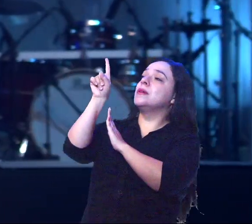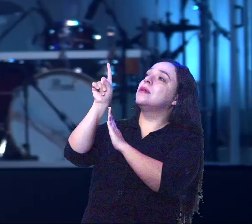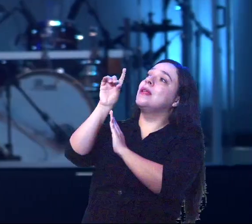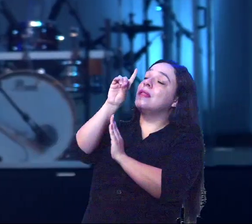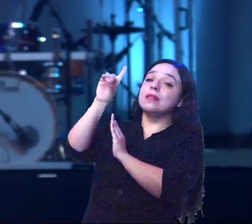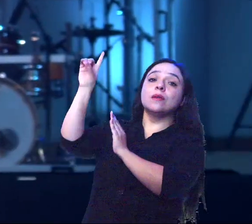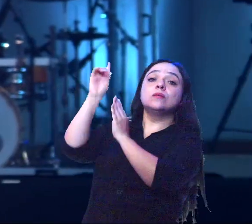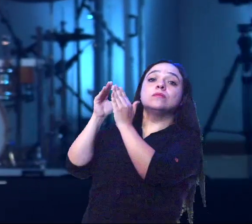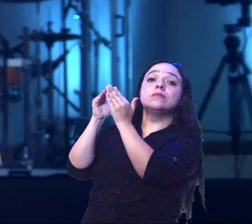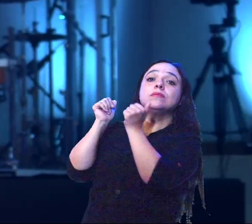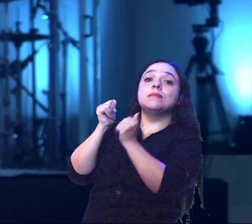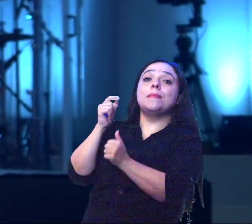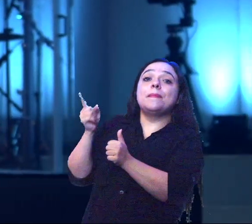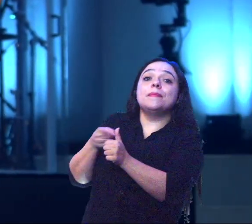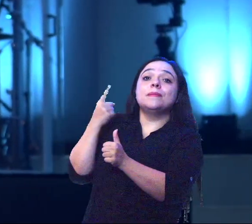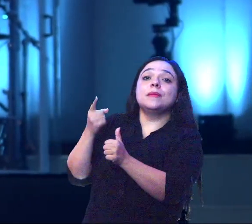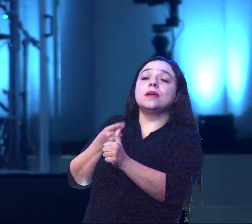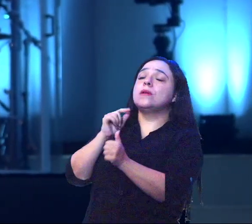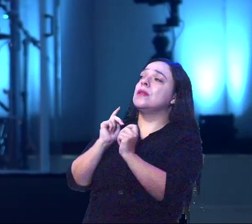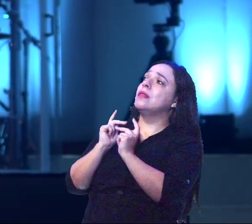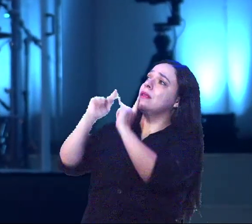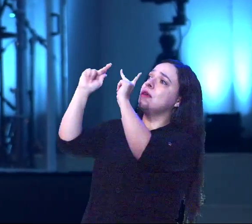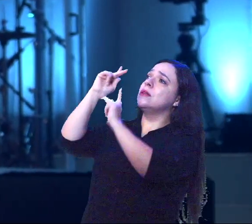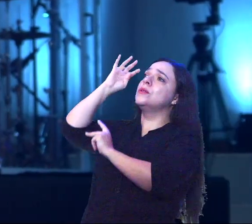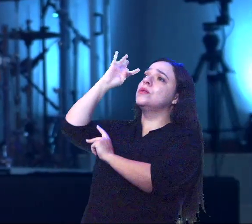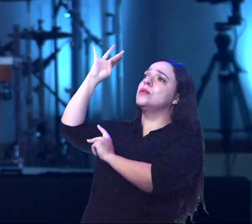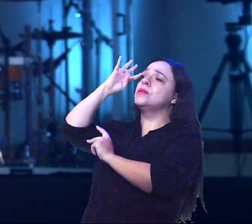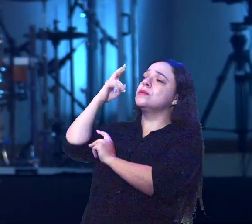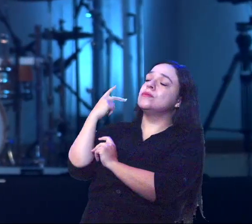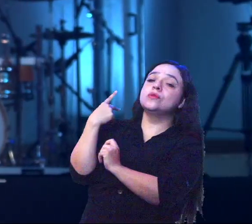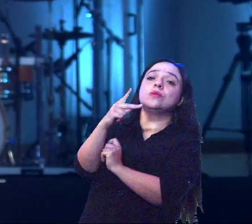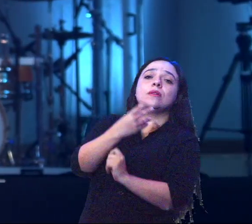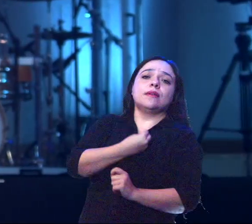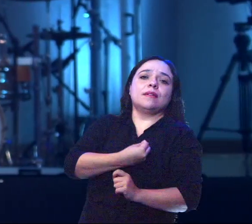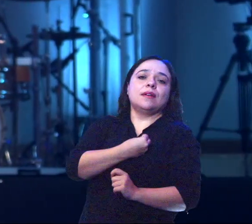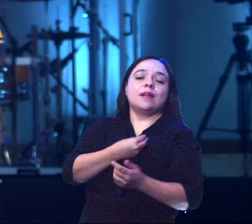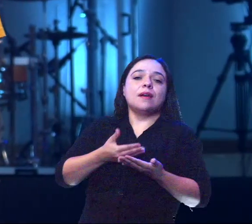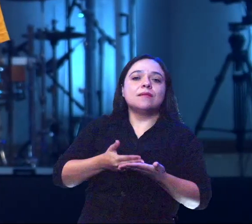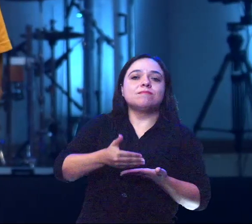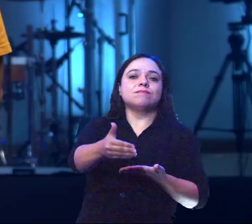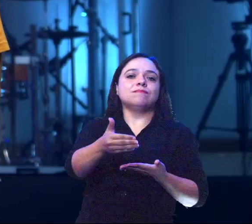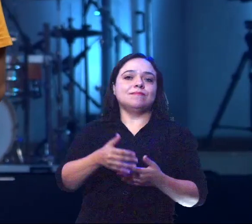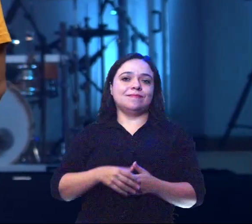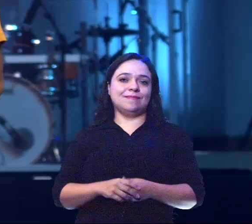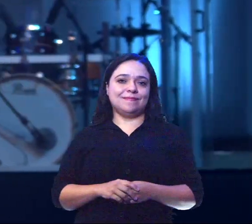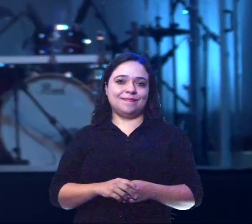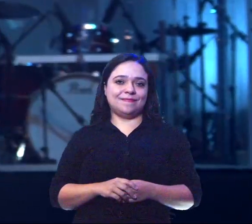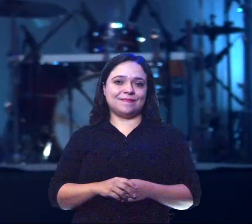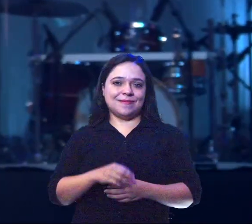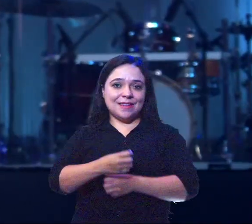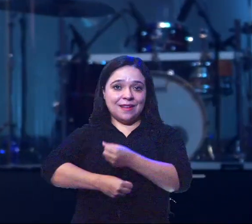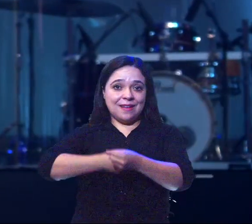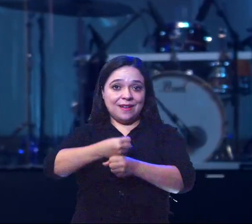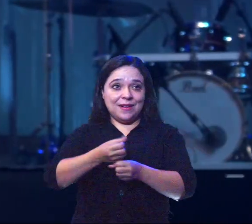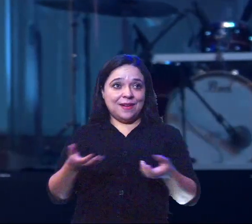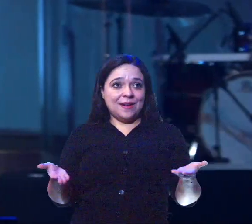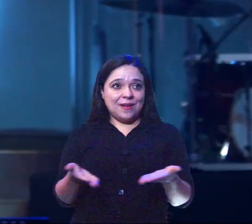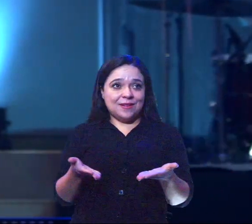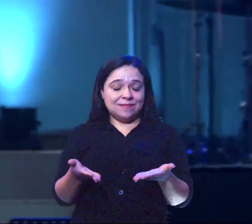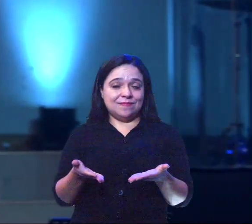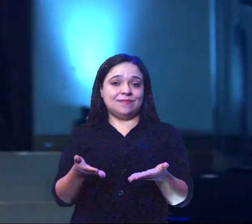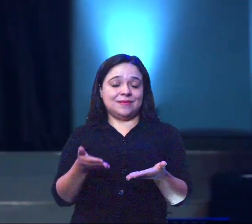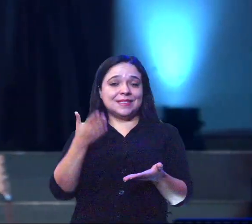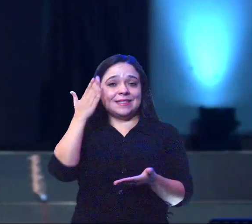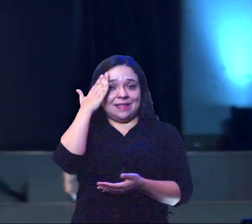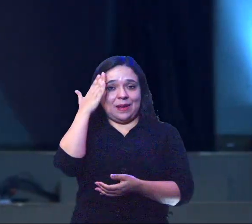planos dele ou quais são os sonhos de Deus para a tua vida nesse ano que está começando? Sabe, hoje eu quero